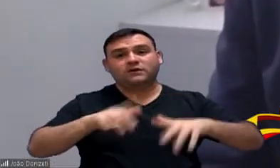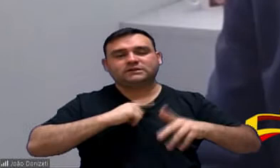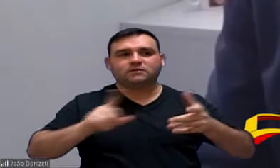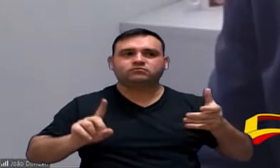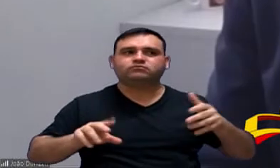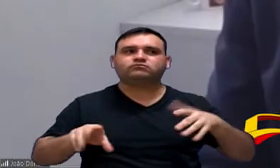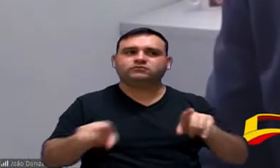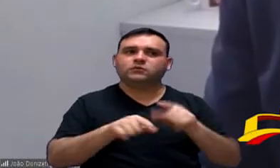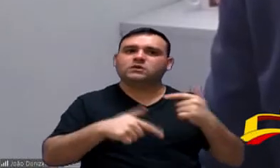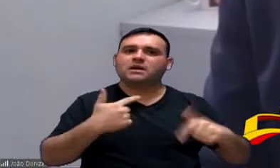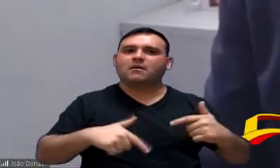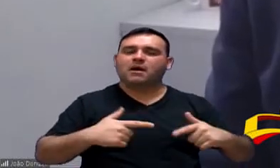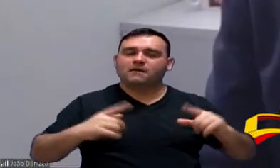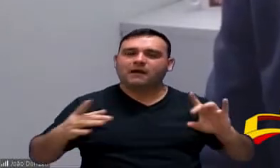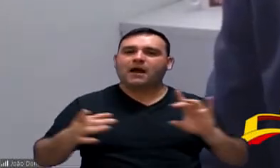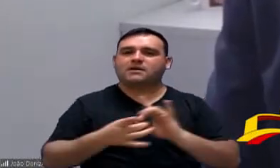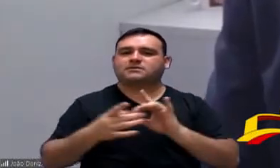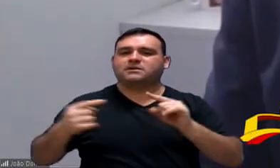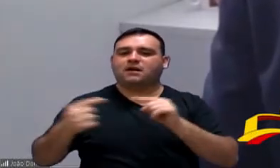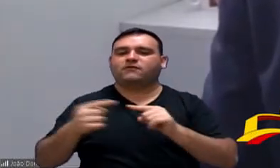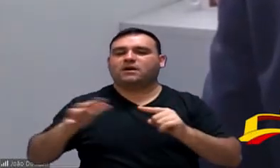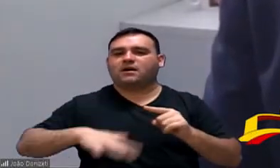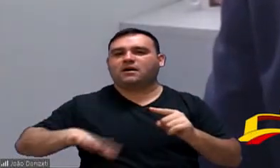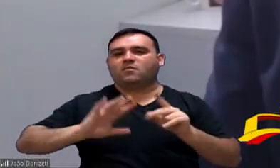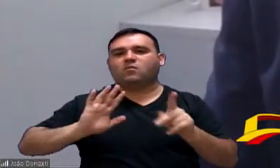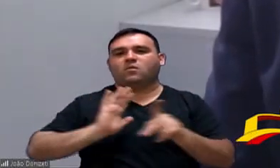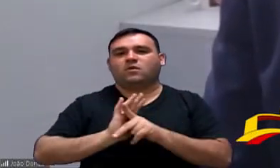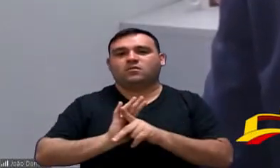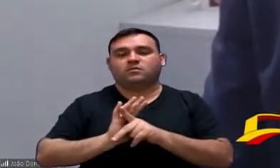um serviço ligado à questão